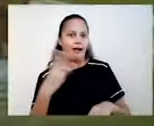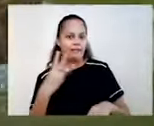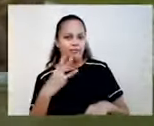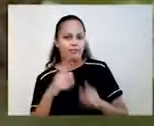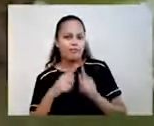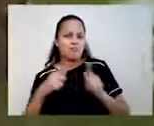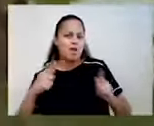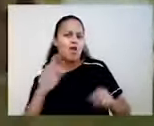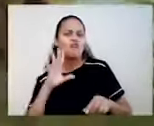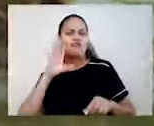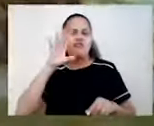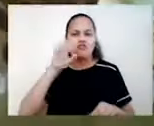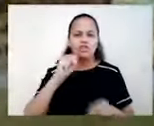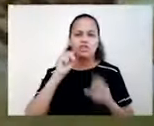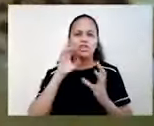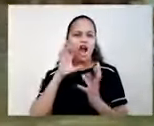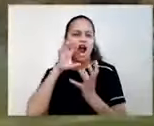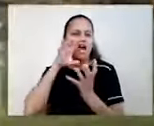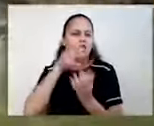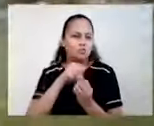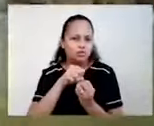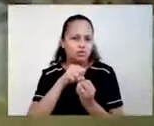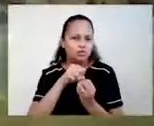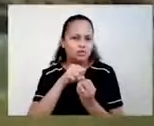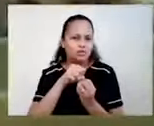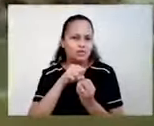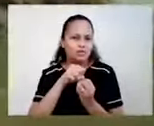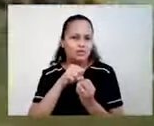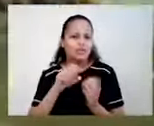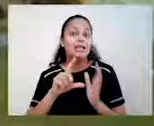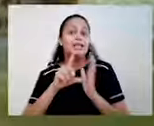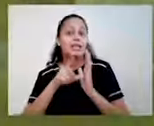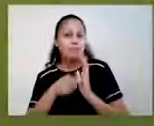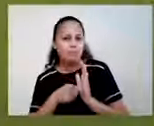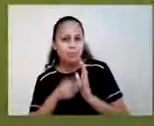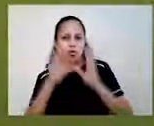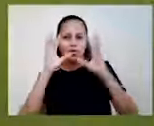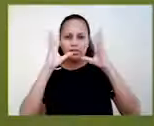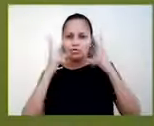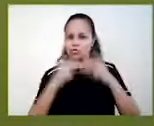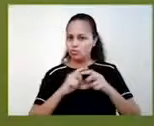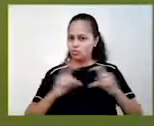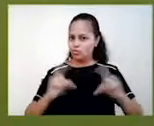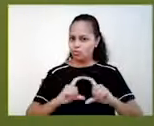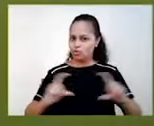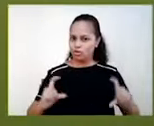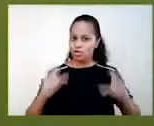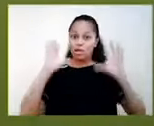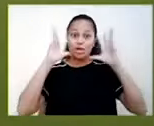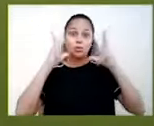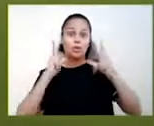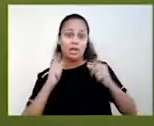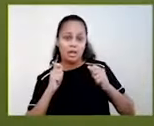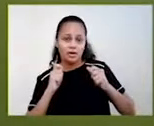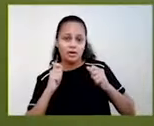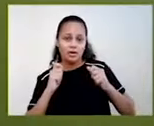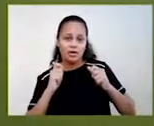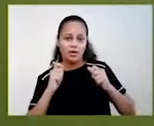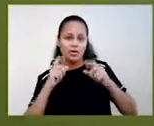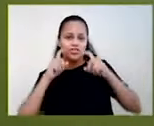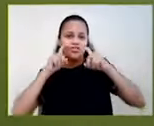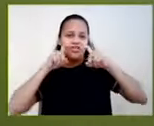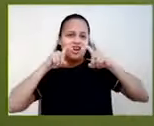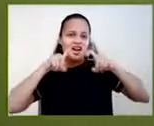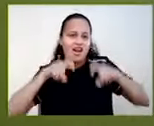Tem a terceira maior força de mordida entre todos os felinos do mundo, depois do tigre e do leão. Dessa forma,